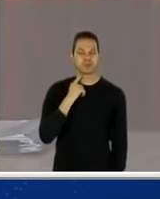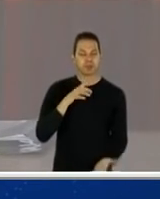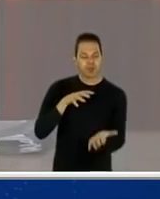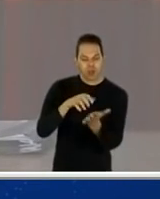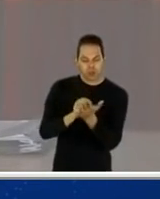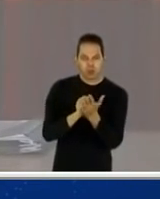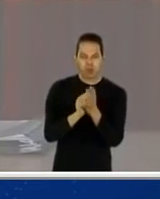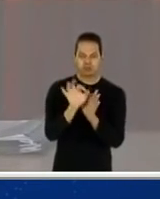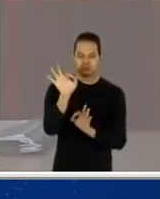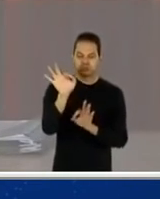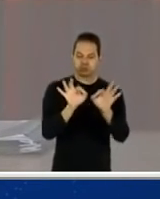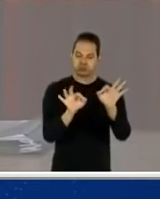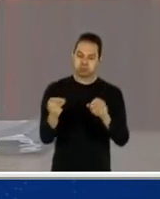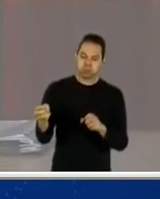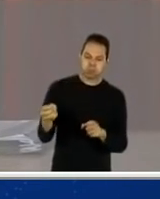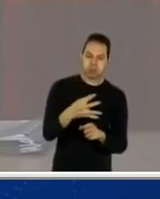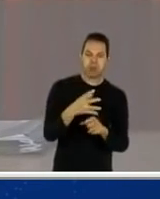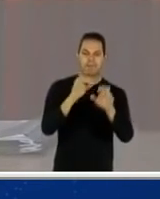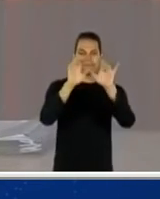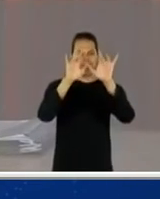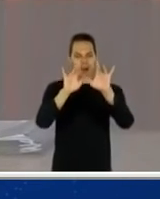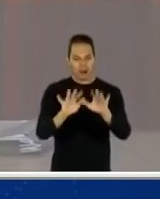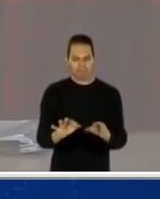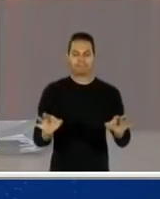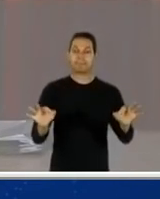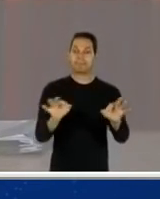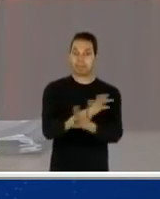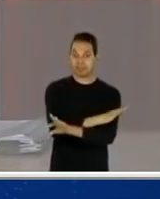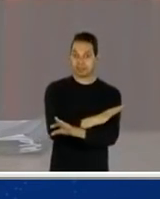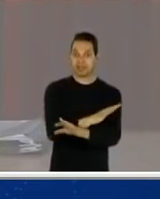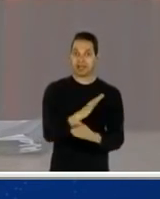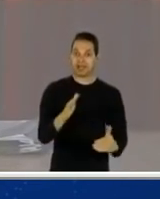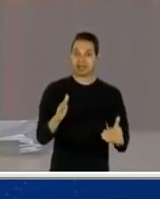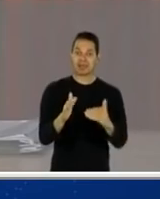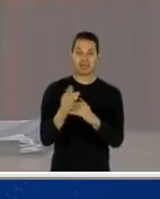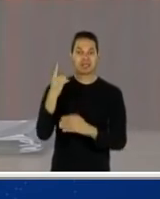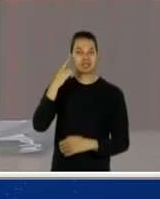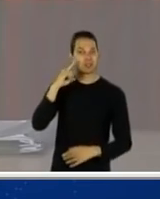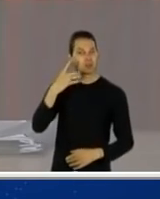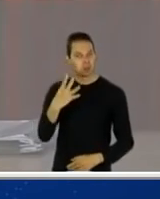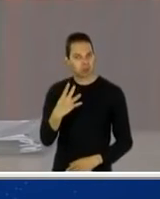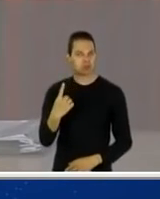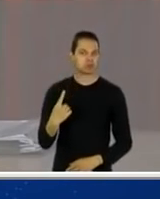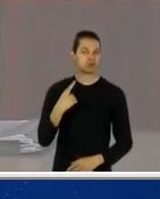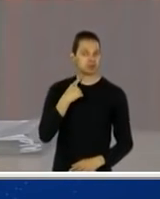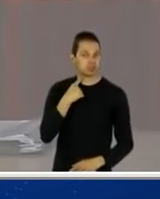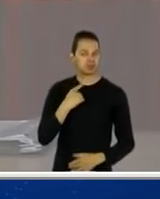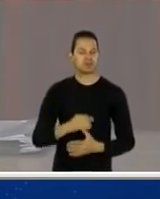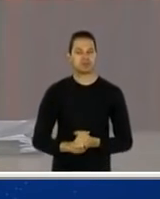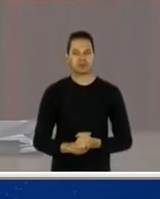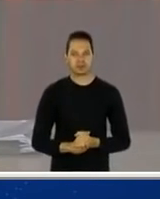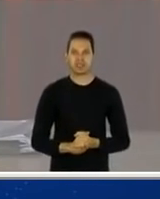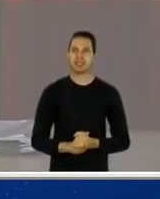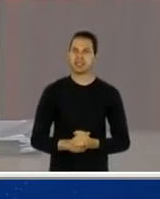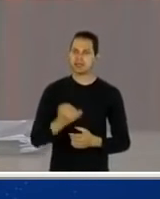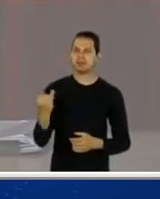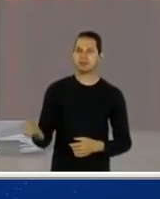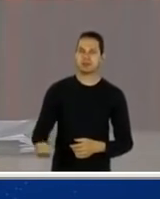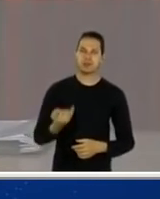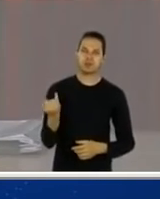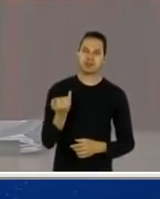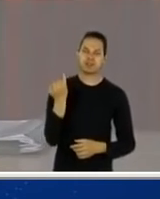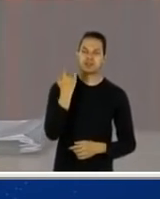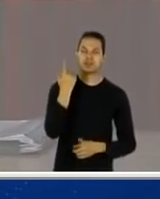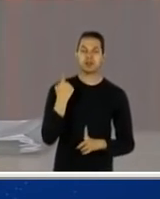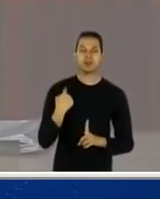da Democracia Como disse o o Supremo Ministro Alexandre Morais só que nós temos que confiar efetivamente